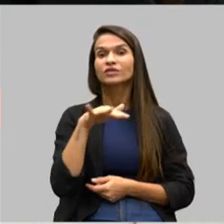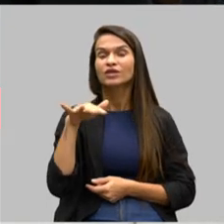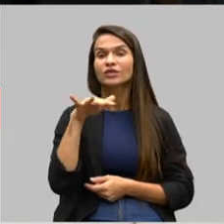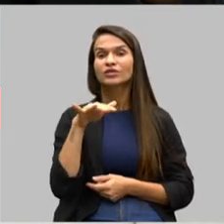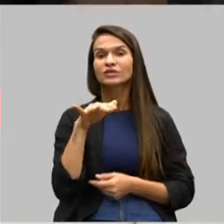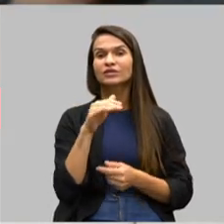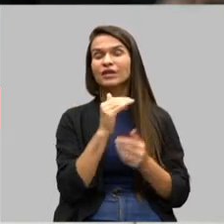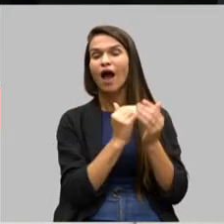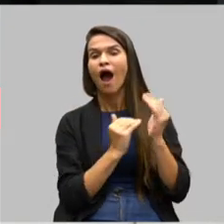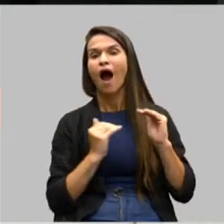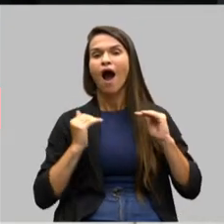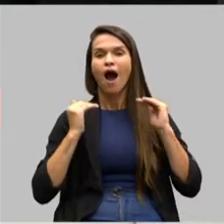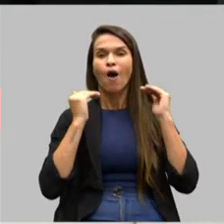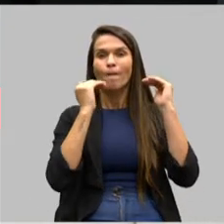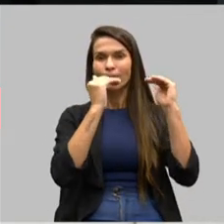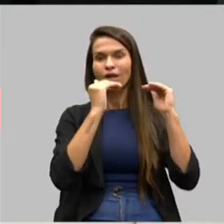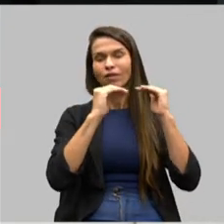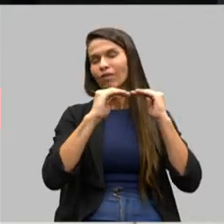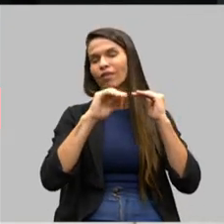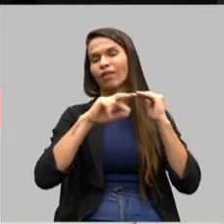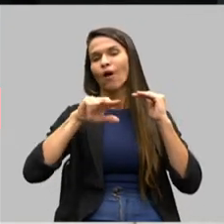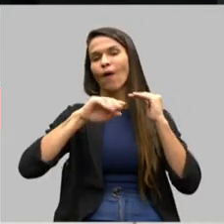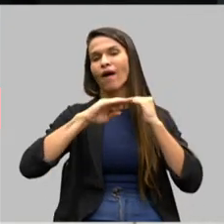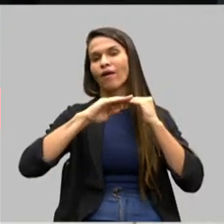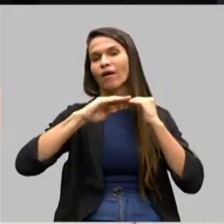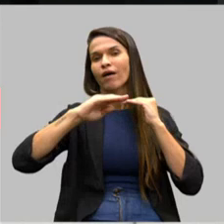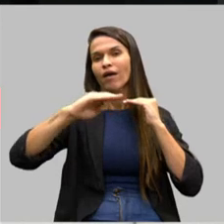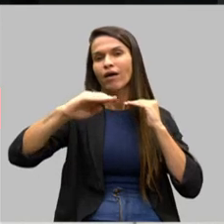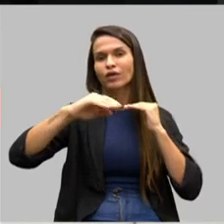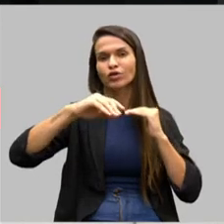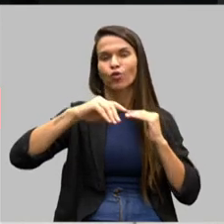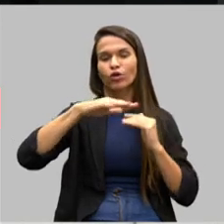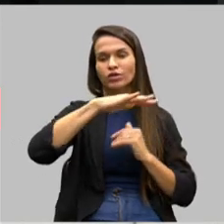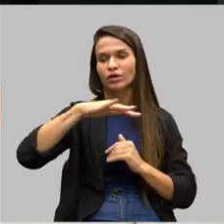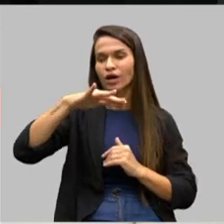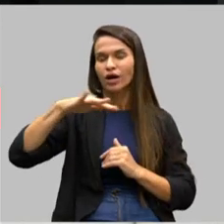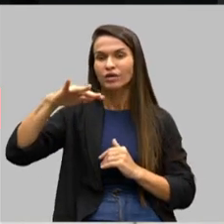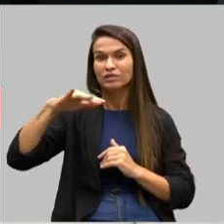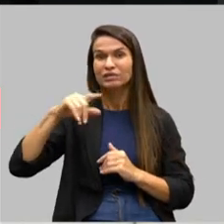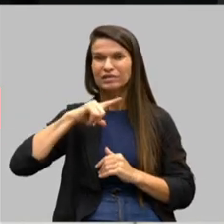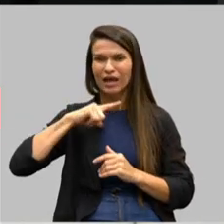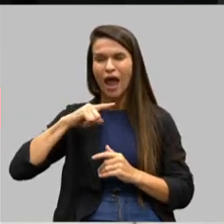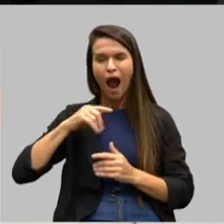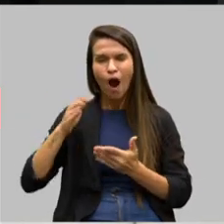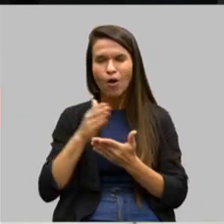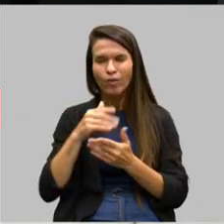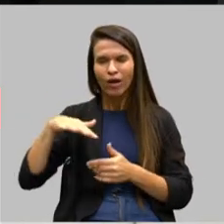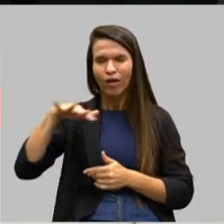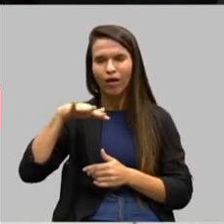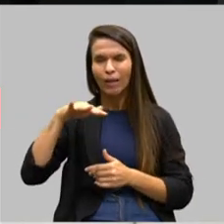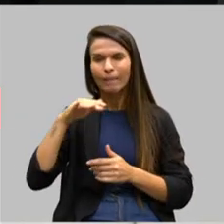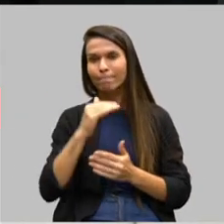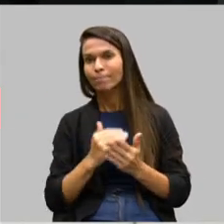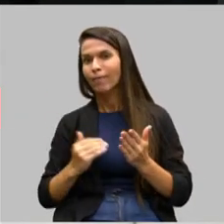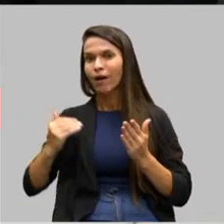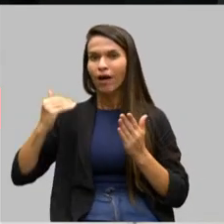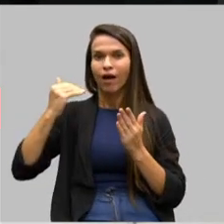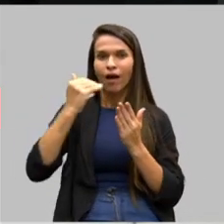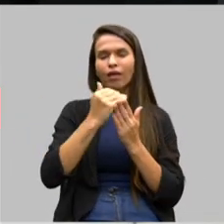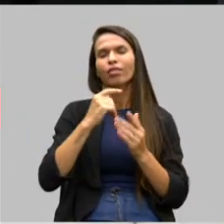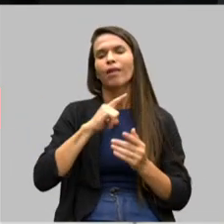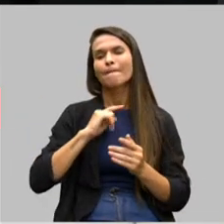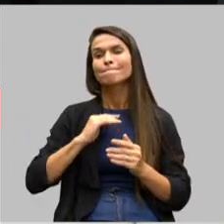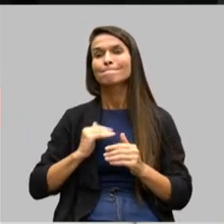aumento não é homogêneo em todas as regiões. Existem regiões que estão aquecendo muito mais do que outras e sendo muito mais